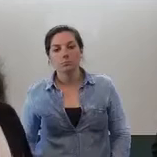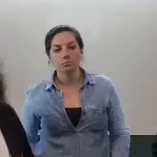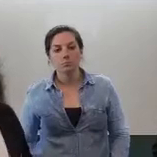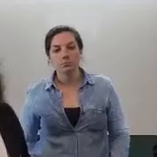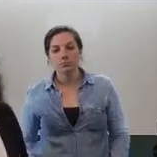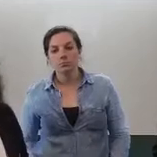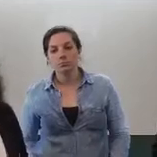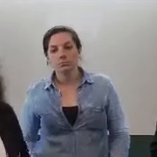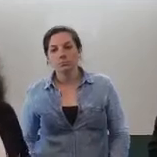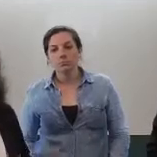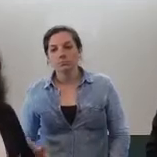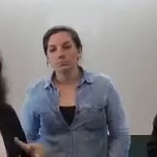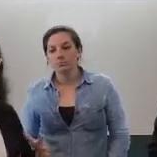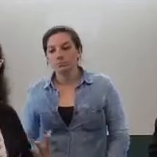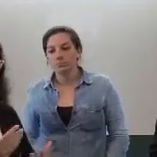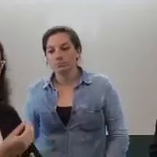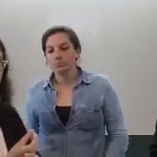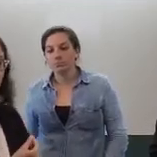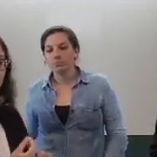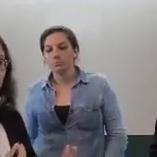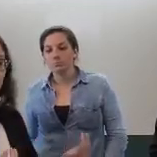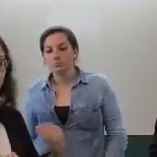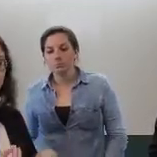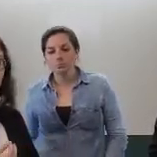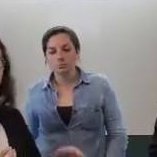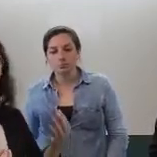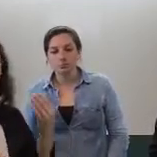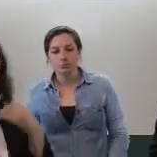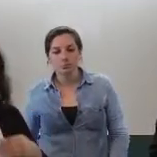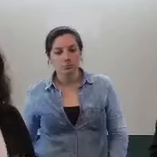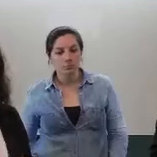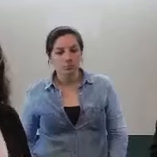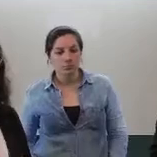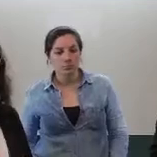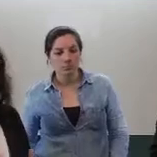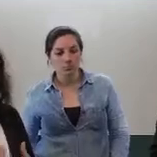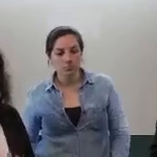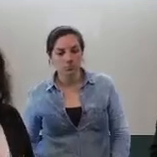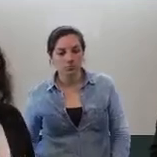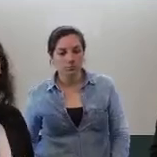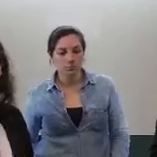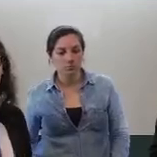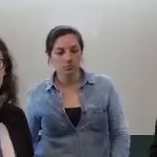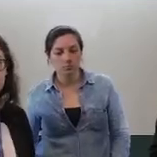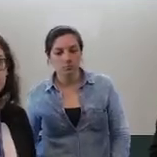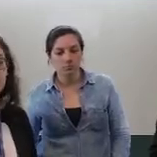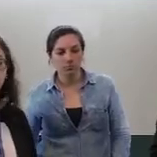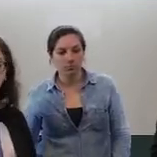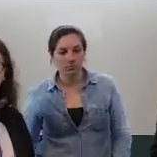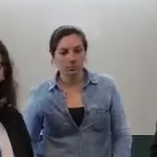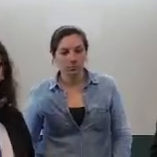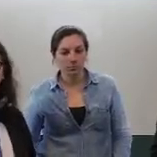a norma de citação. Então, notem que existem outras normas que vocês vão utilizar para fazer o trabalho acadêmico de